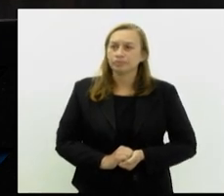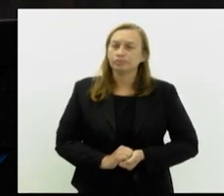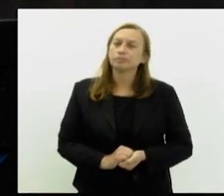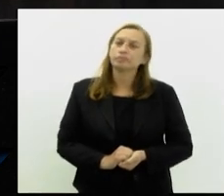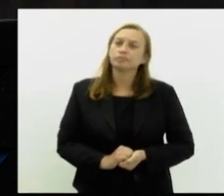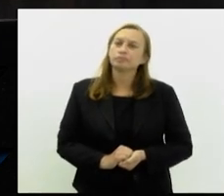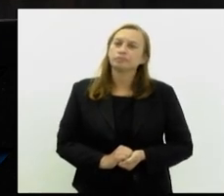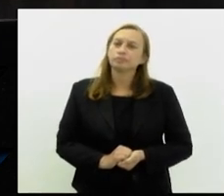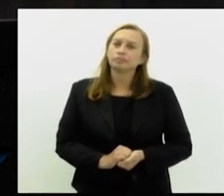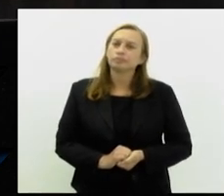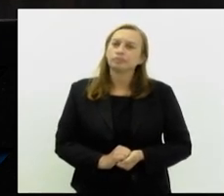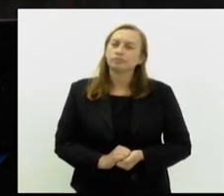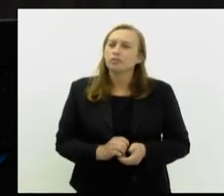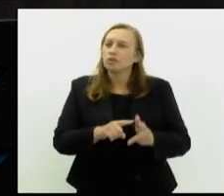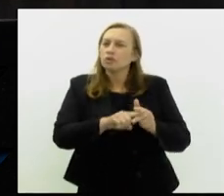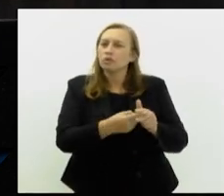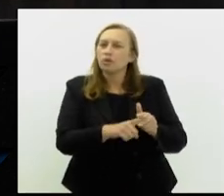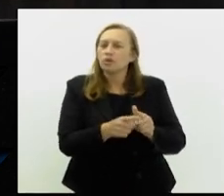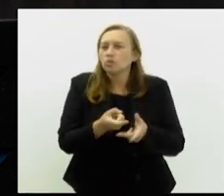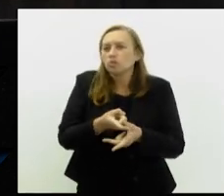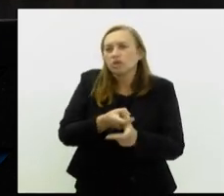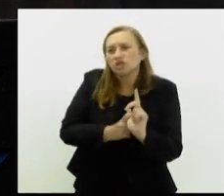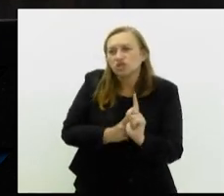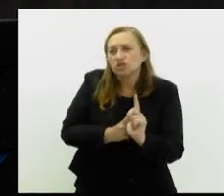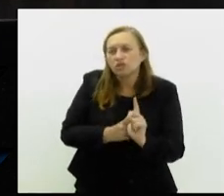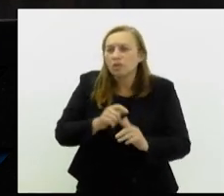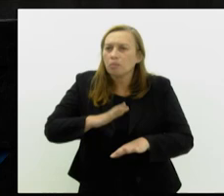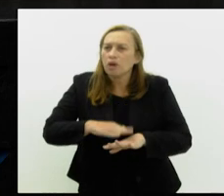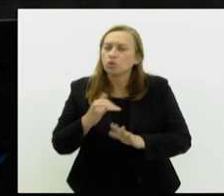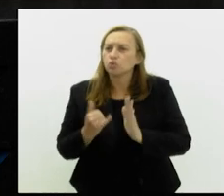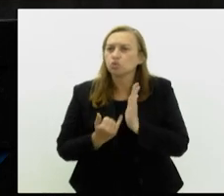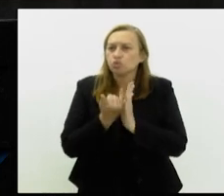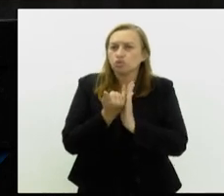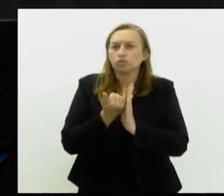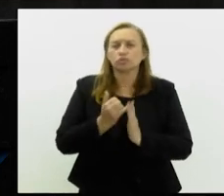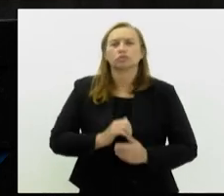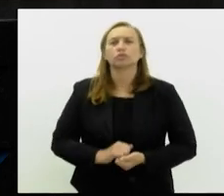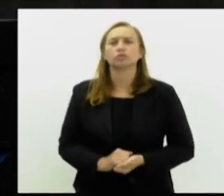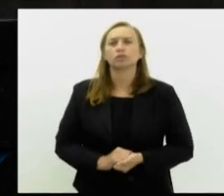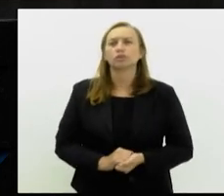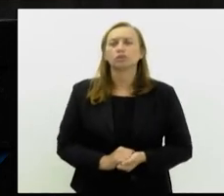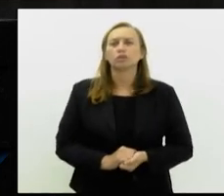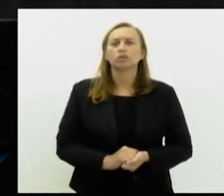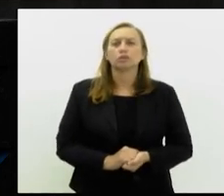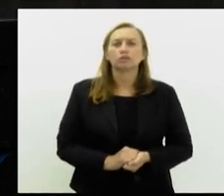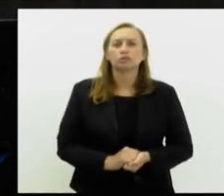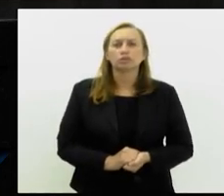de correção da dívida mais juros